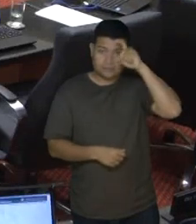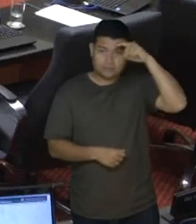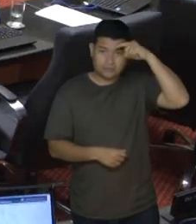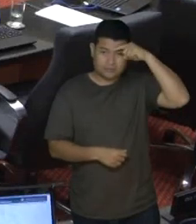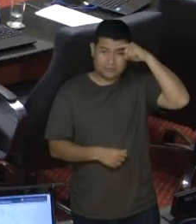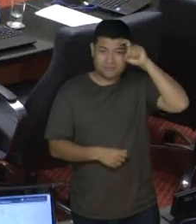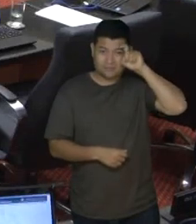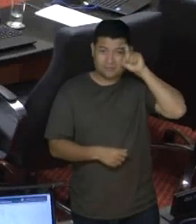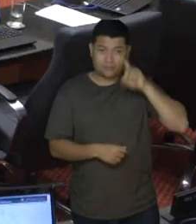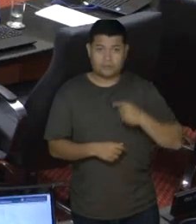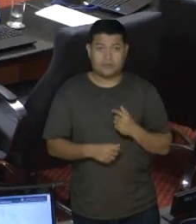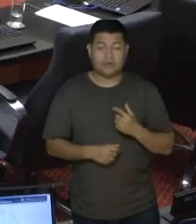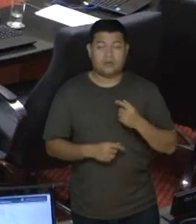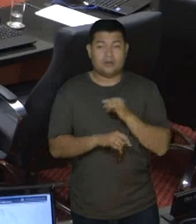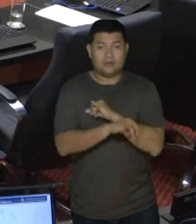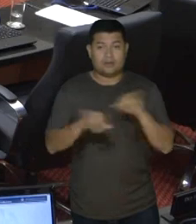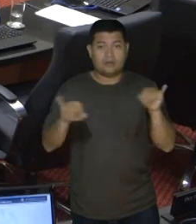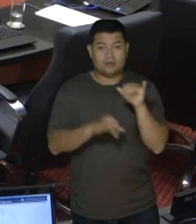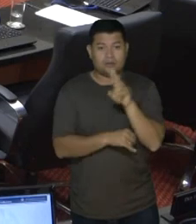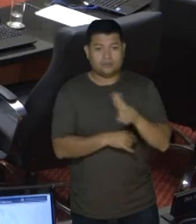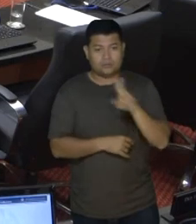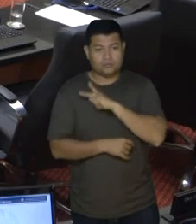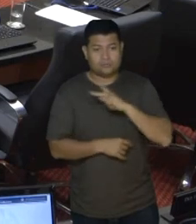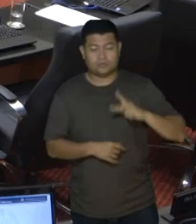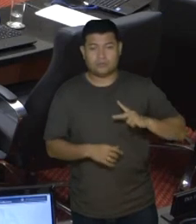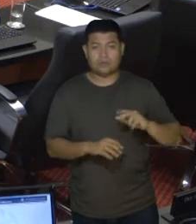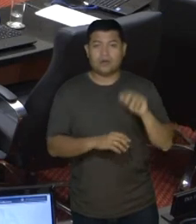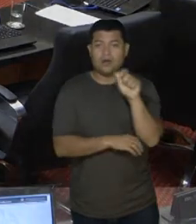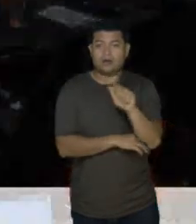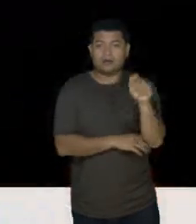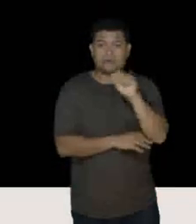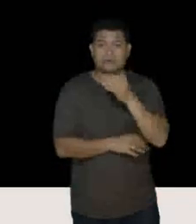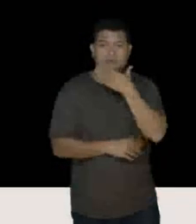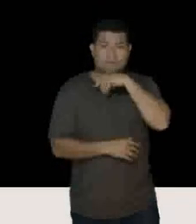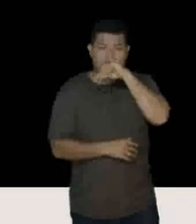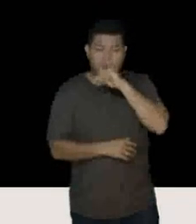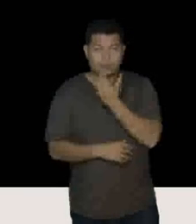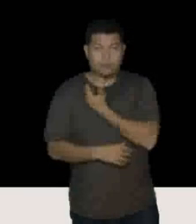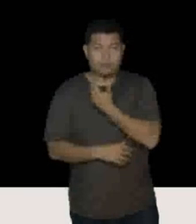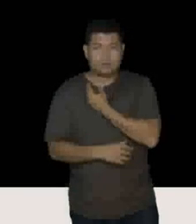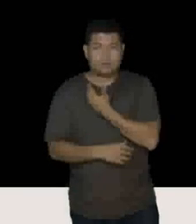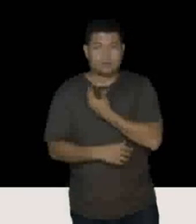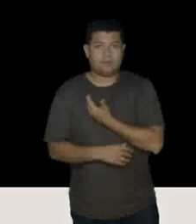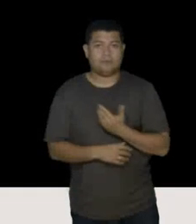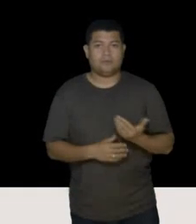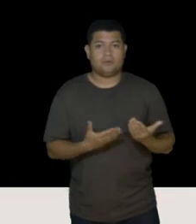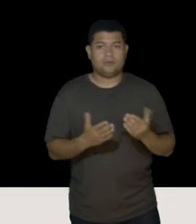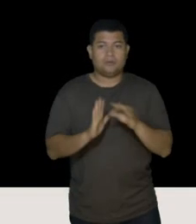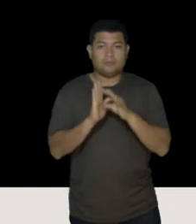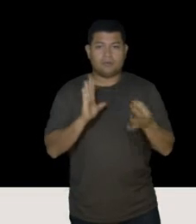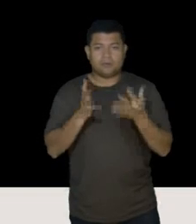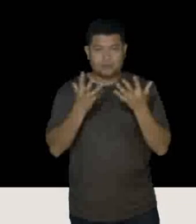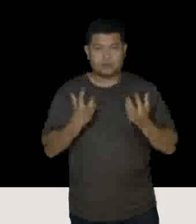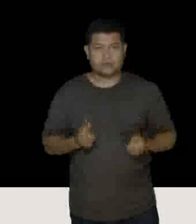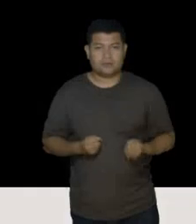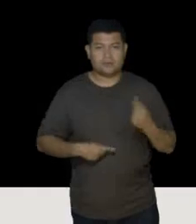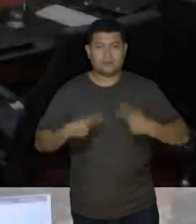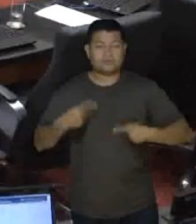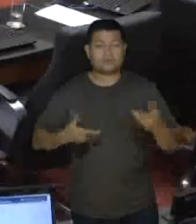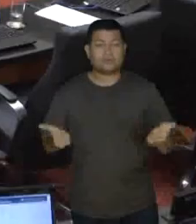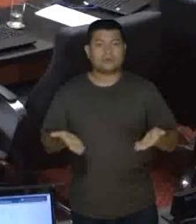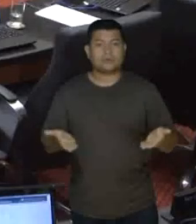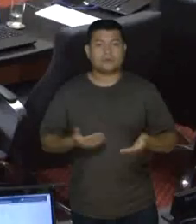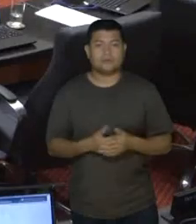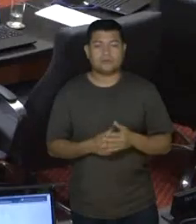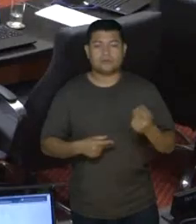declara utilidade pública estadual Associação de Pais e Amigos dos Excepcionais de São Bernardino. Os pareceres são favoráveis em discussão. Não